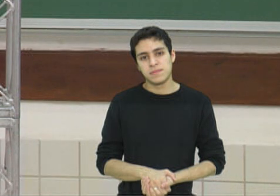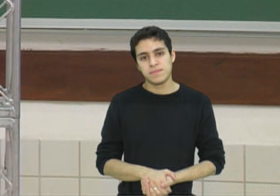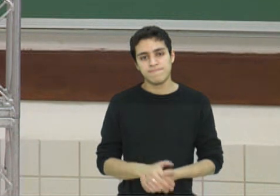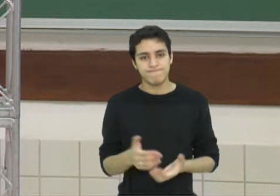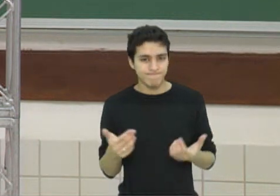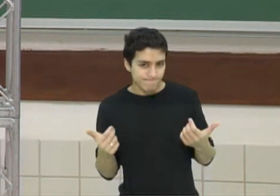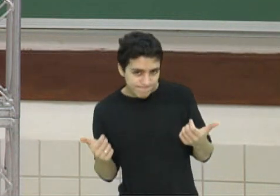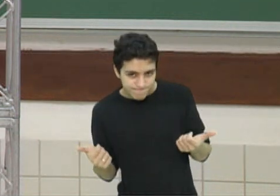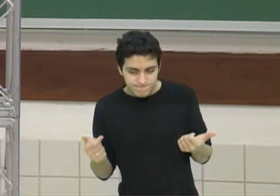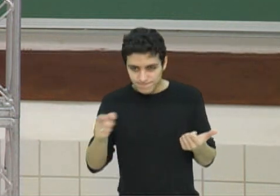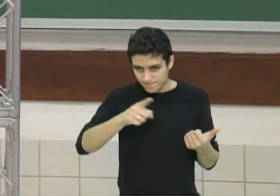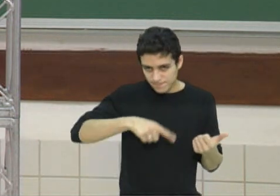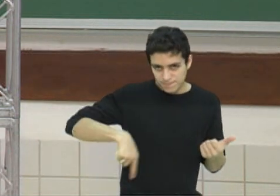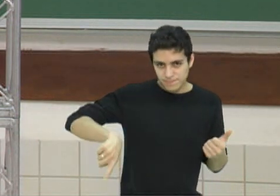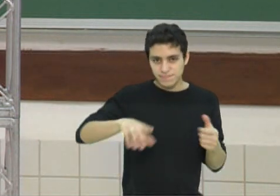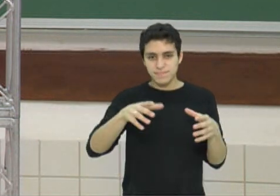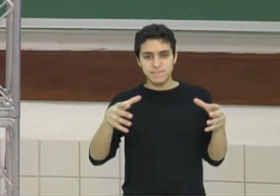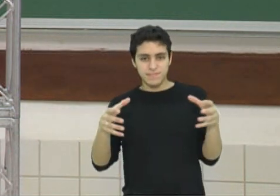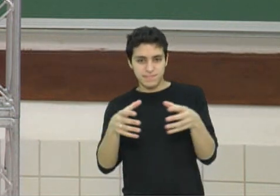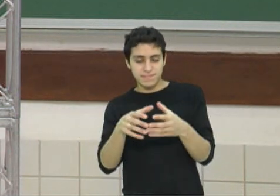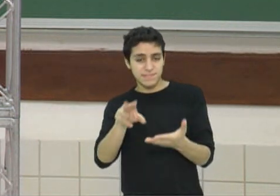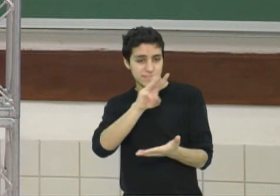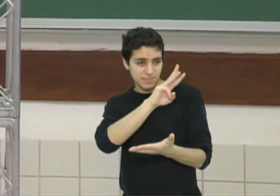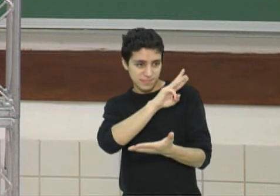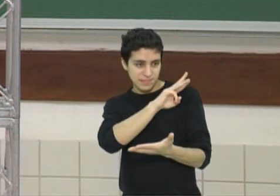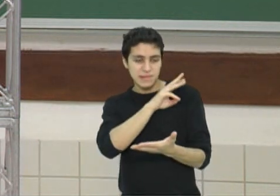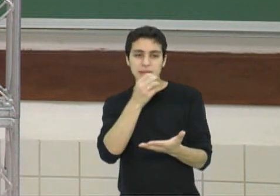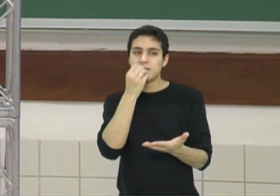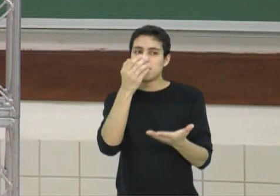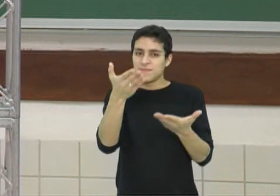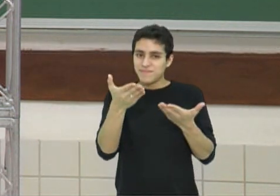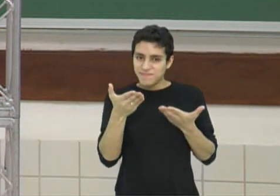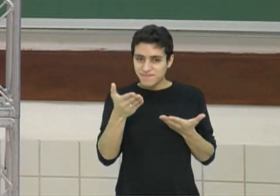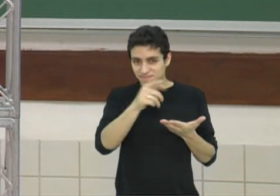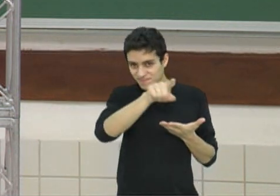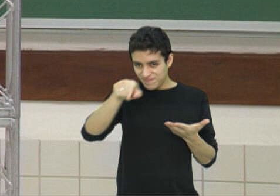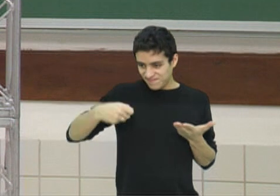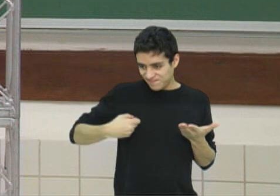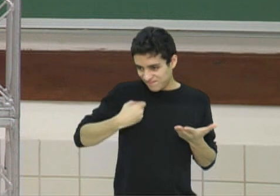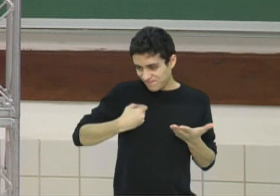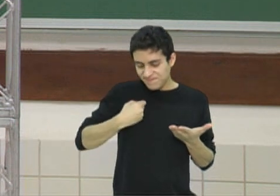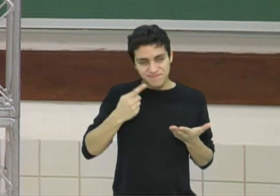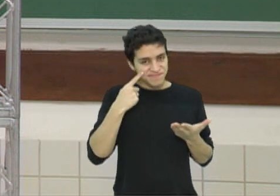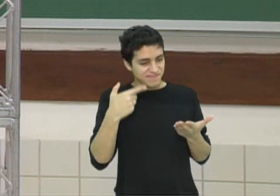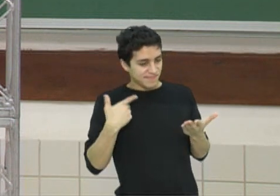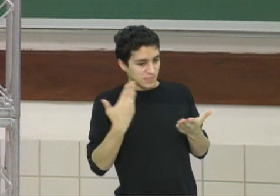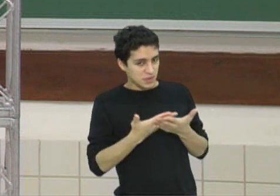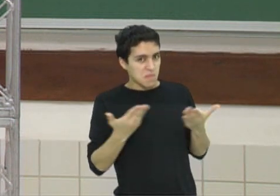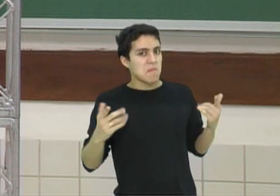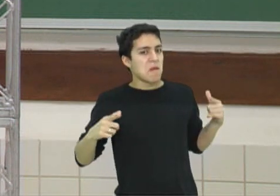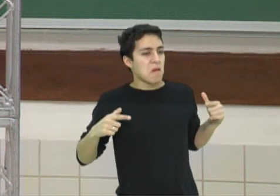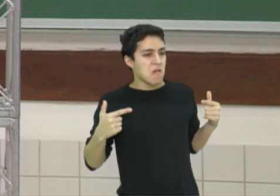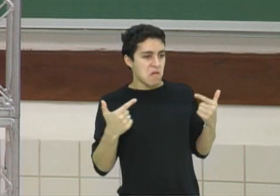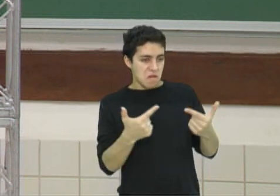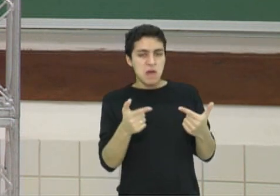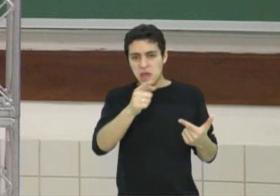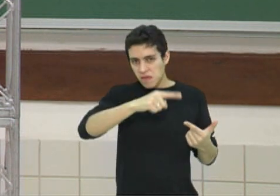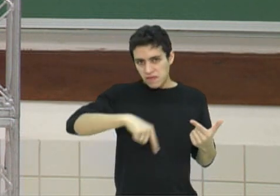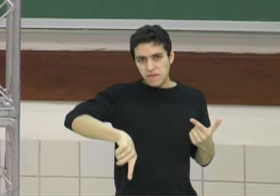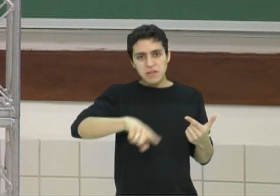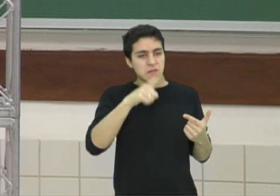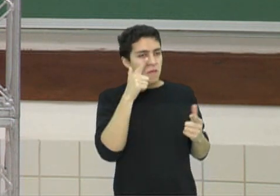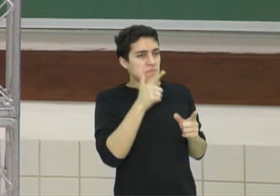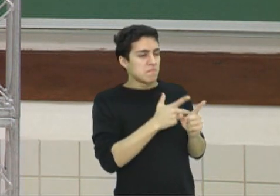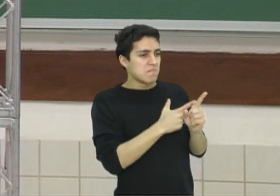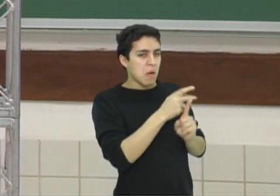Tudo bom, terceiro ano? Bem-vindos a essa época da vida de vocês. Eu estou vendo que até agora foi uma grande luta, vocês fizeram grandes